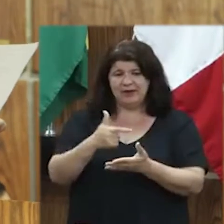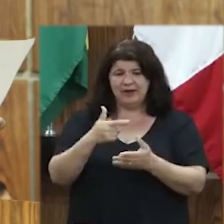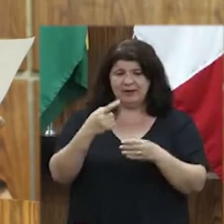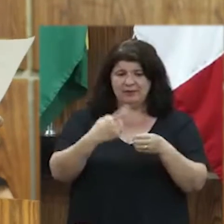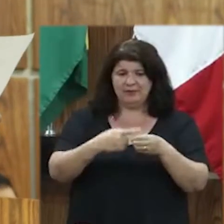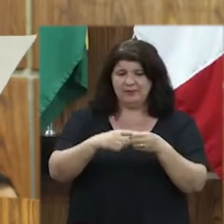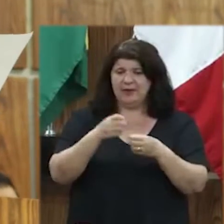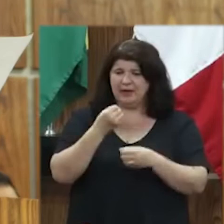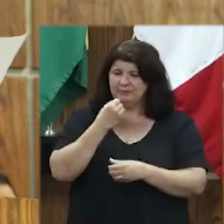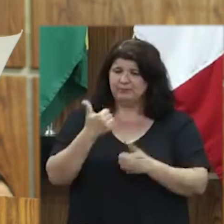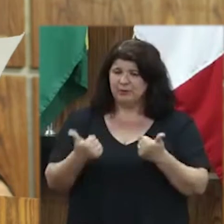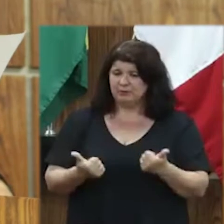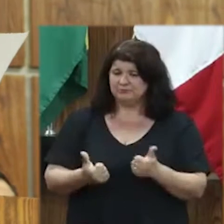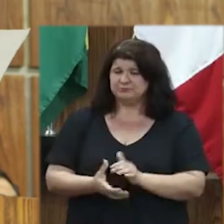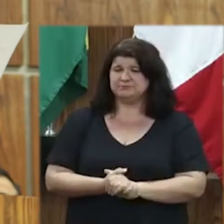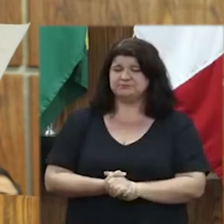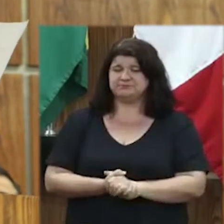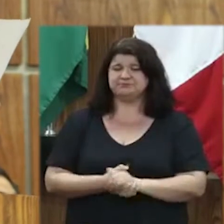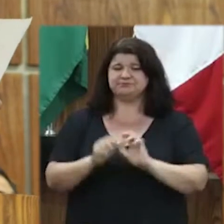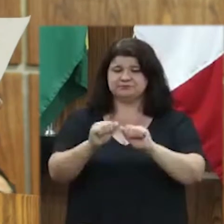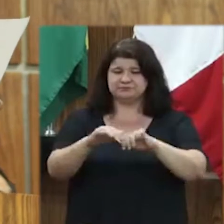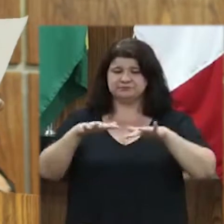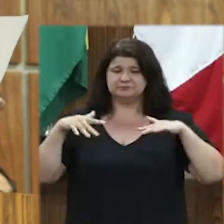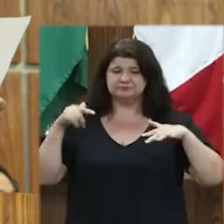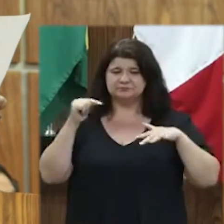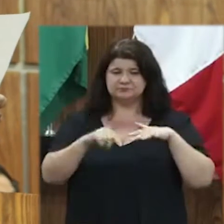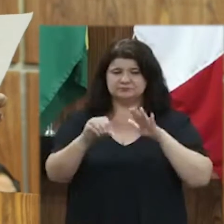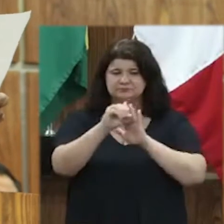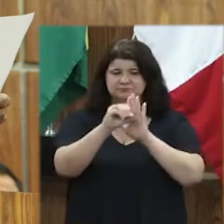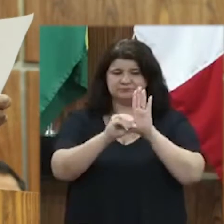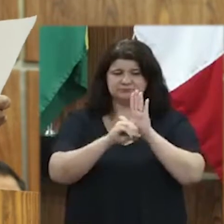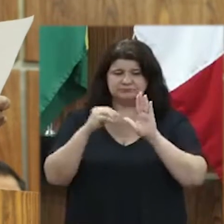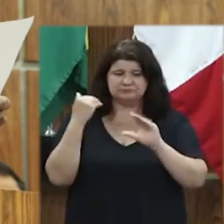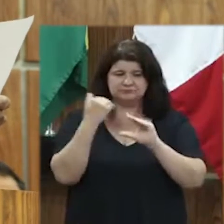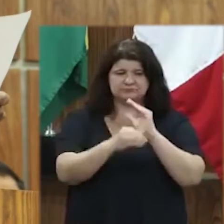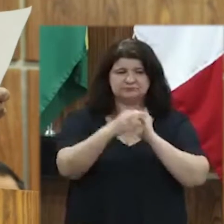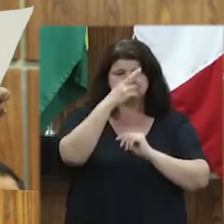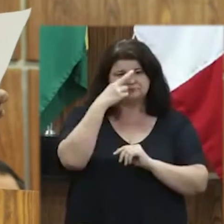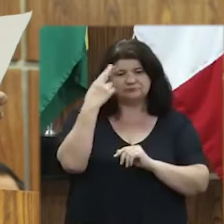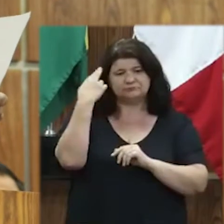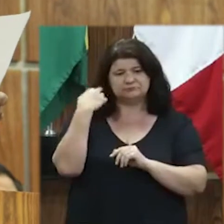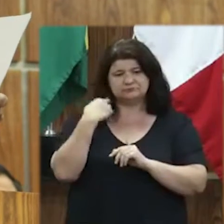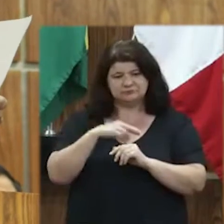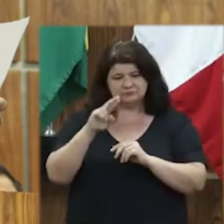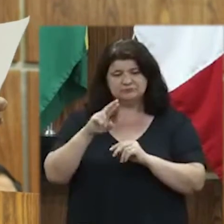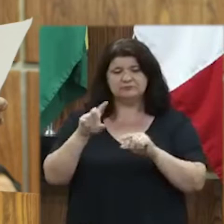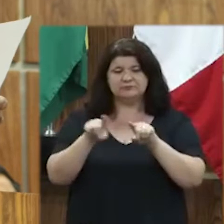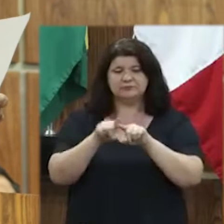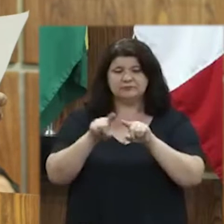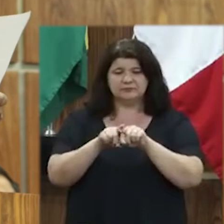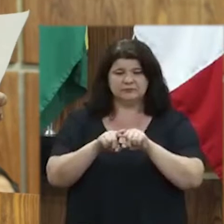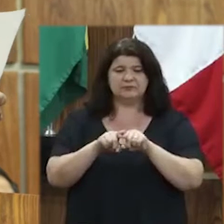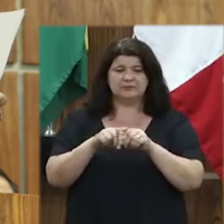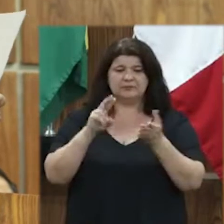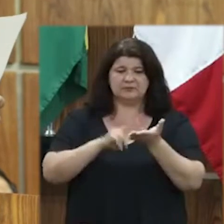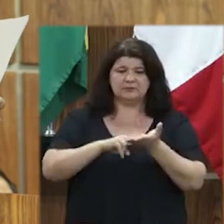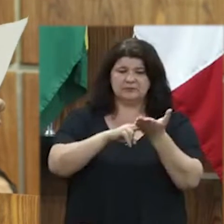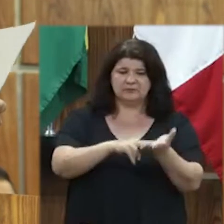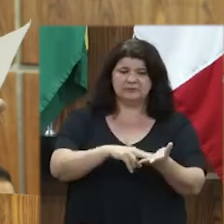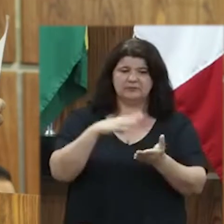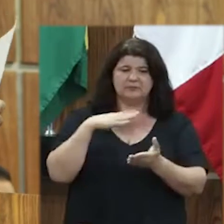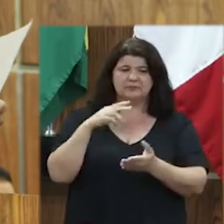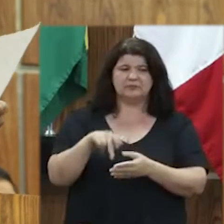requeiro à mesa, depois de ouvido do outro plenário, seja enviado ofício à senhora prefeita Raquel Kine e aos Correios de nossa cidade para que respondam